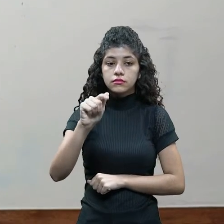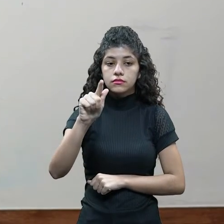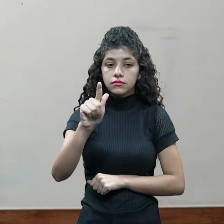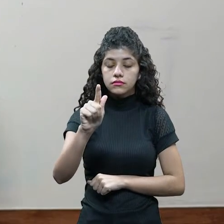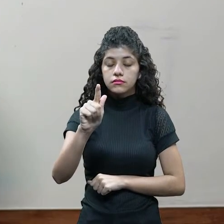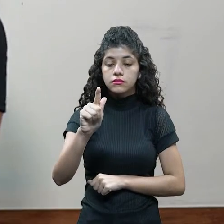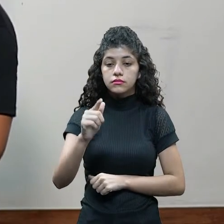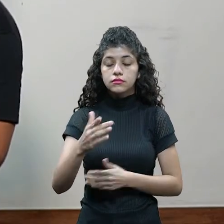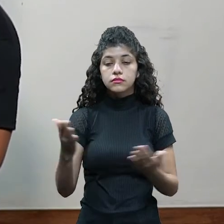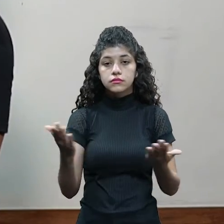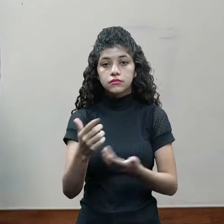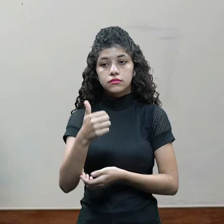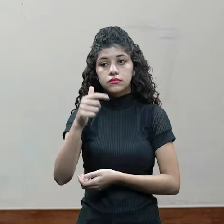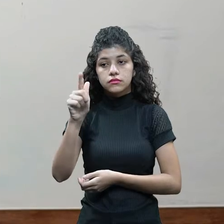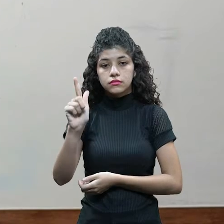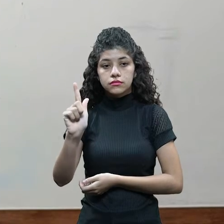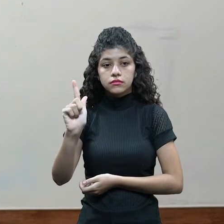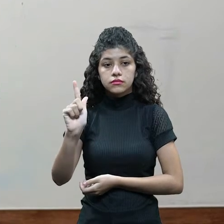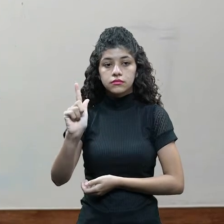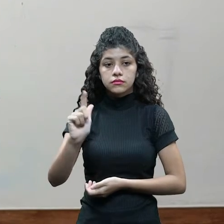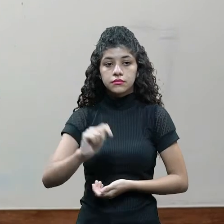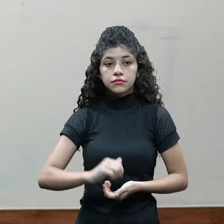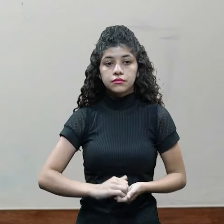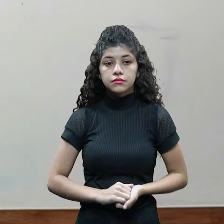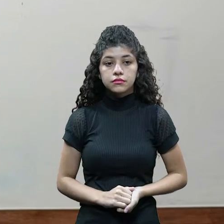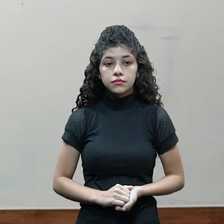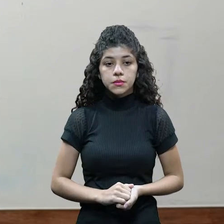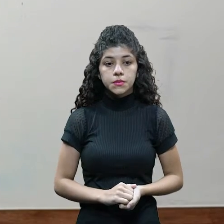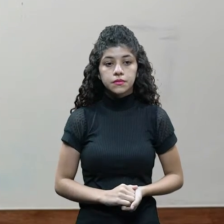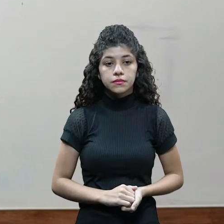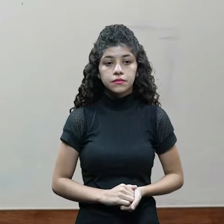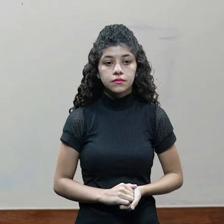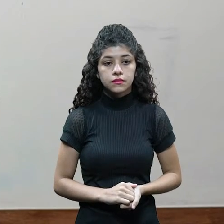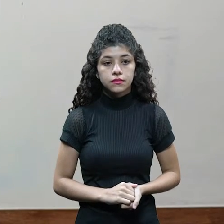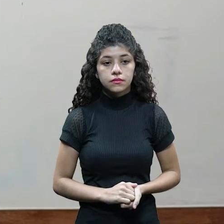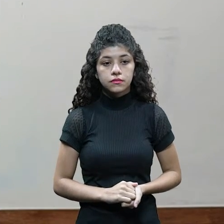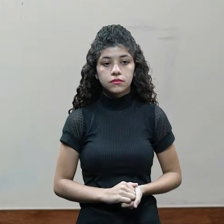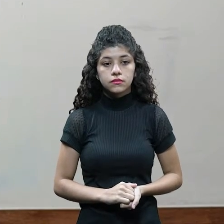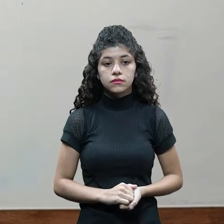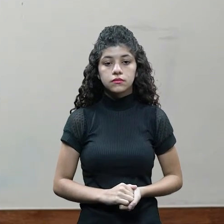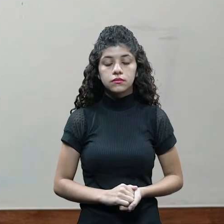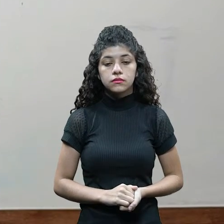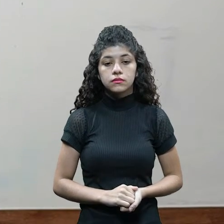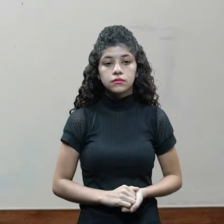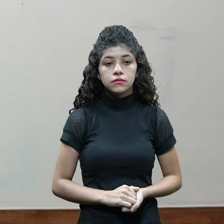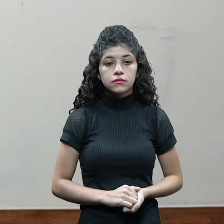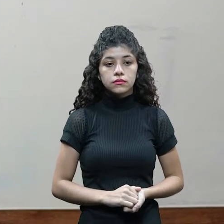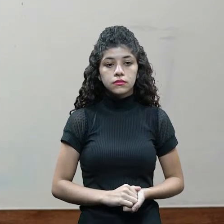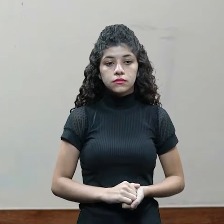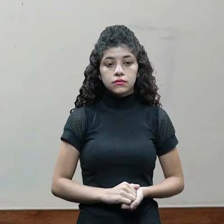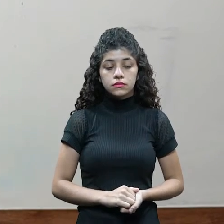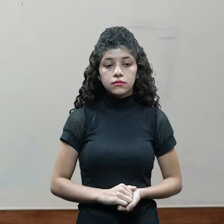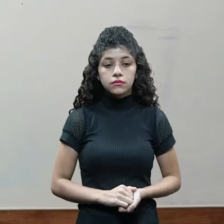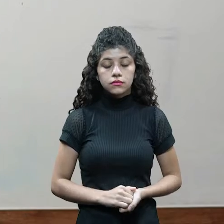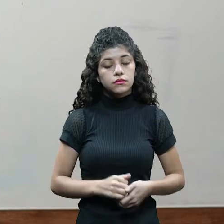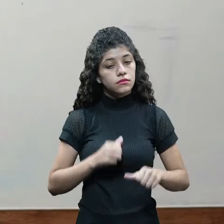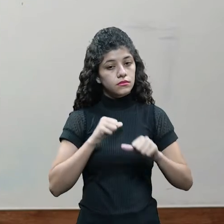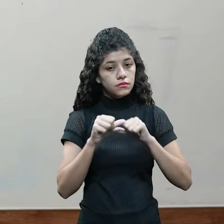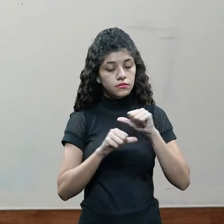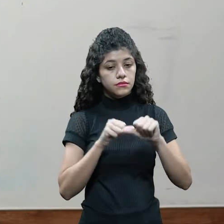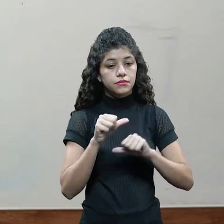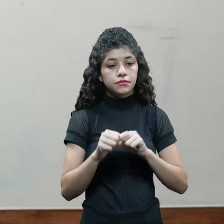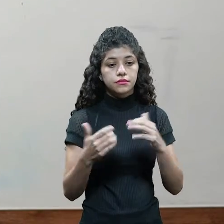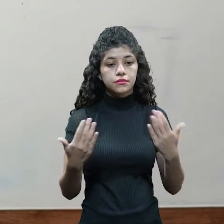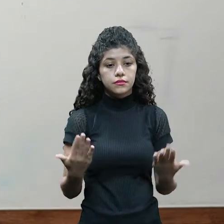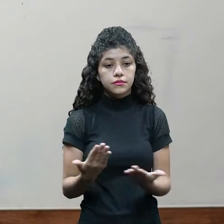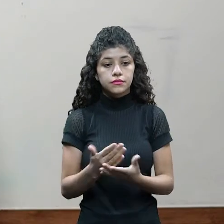decagrama em grama. Não vamos confundir, ó, decagrama DAG e decigrama DG. E eu quero transformar. E